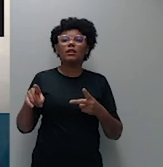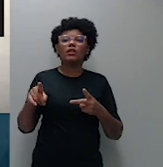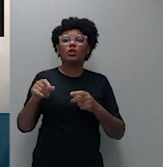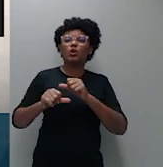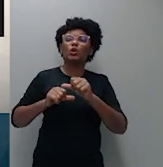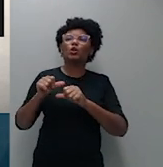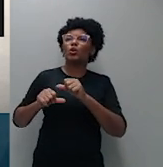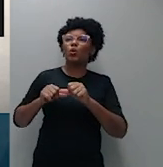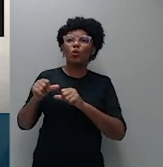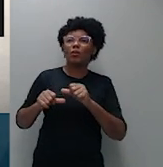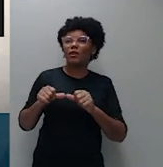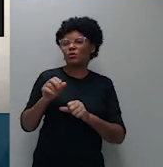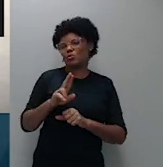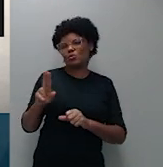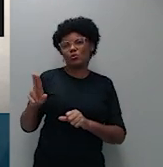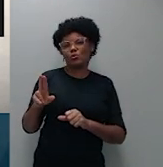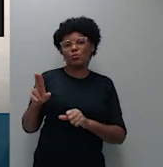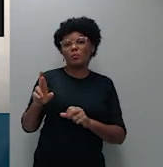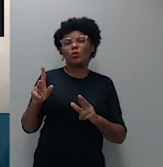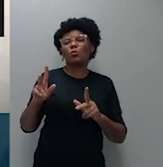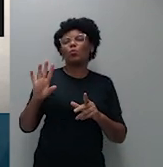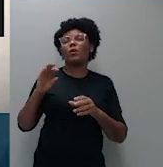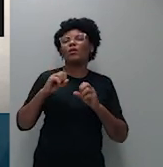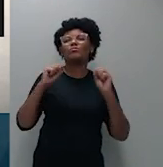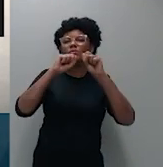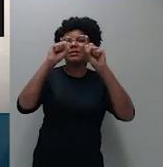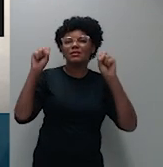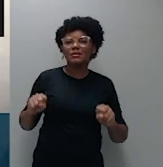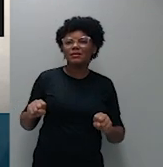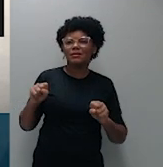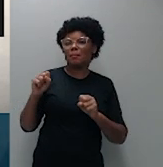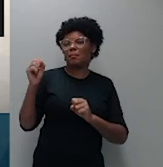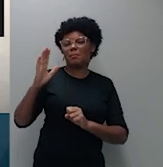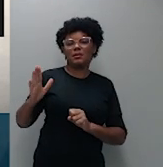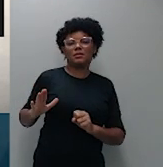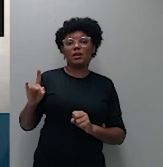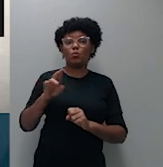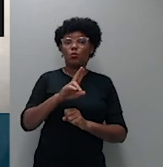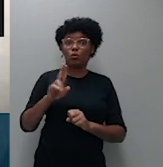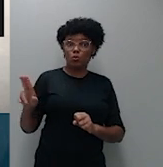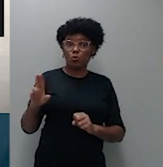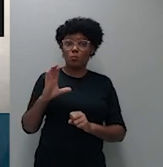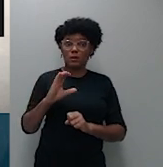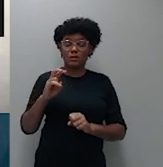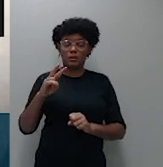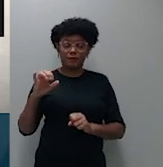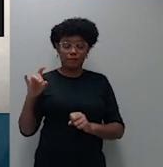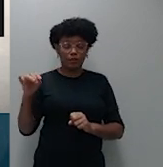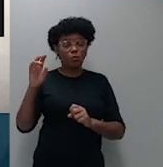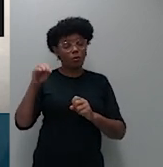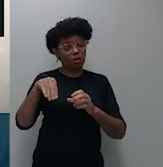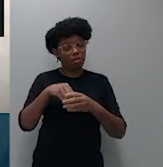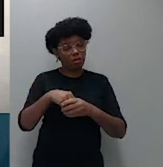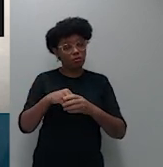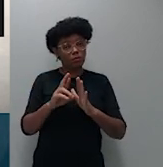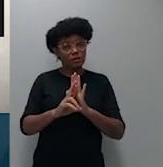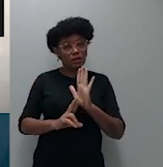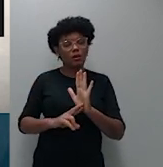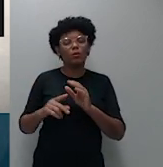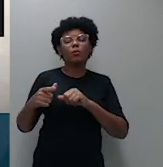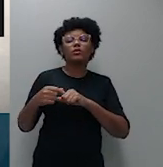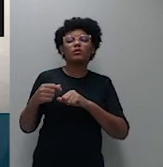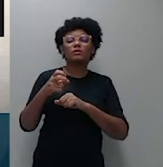não é absoluto jurídico brasileiro de modo que o nome civil conforme as regras Em certas nos artigos